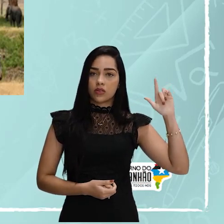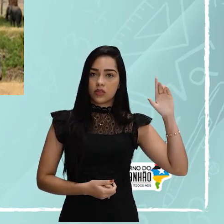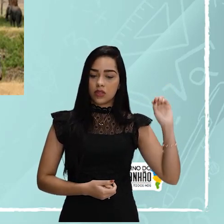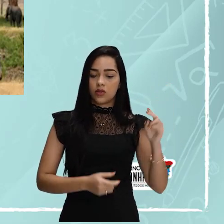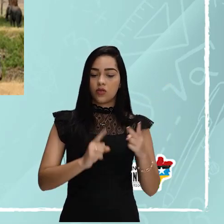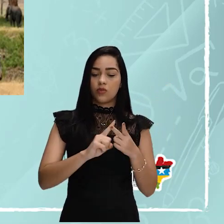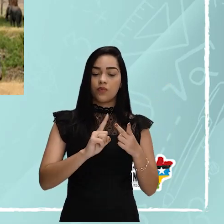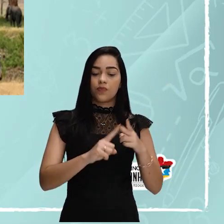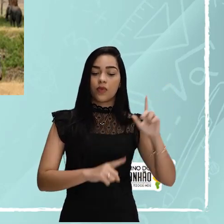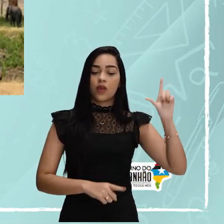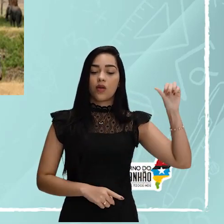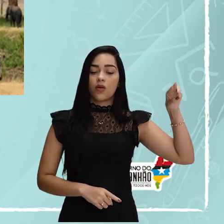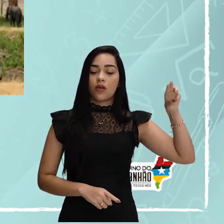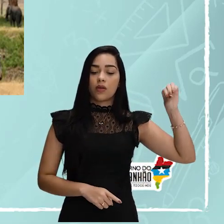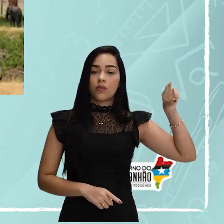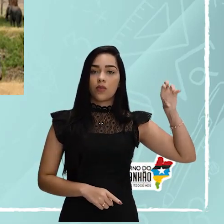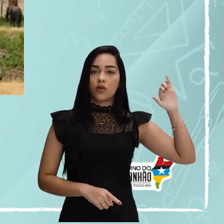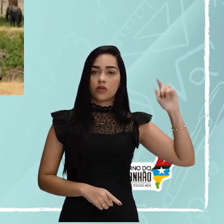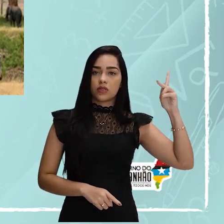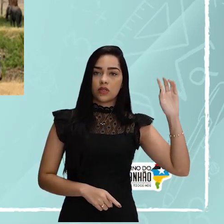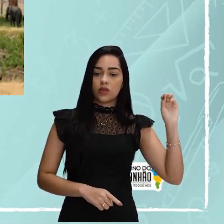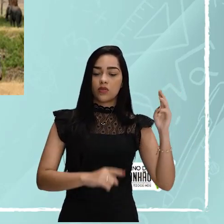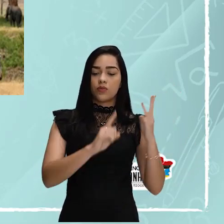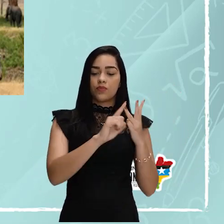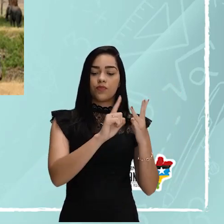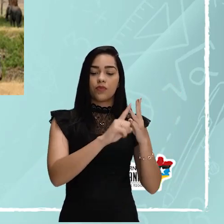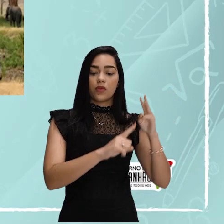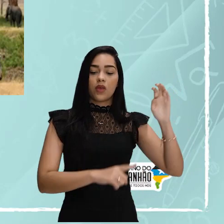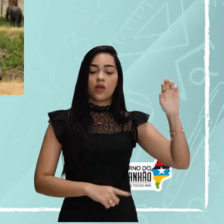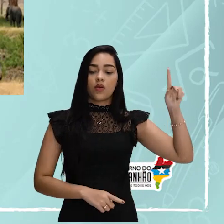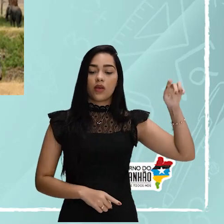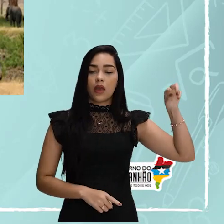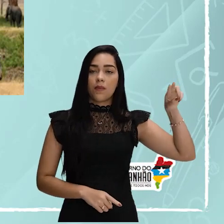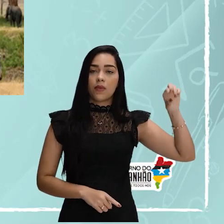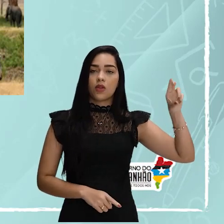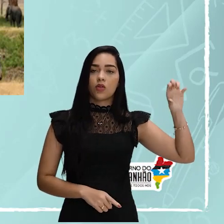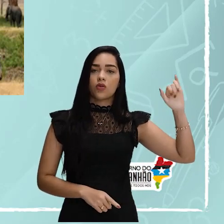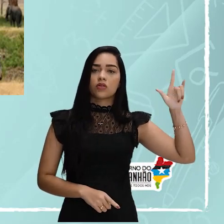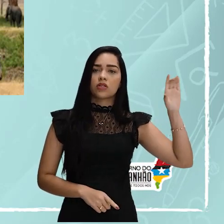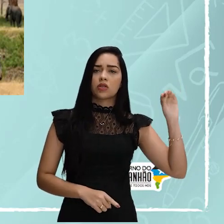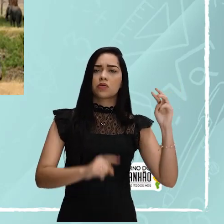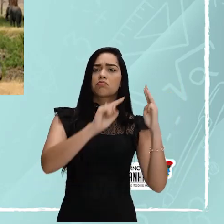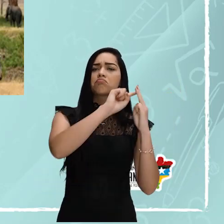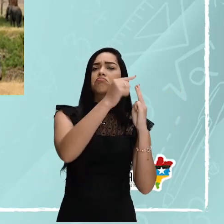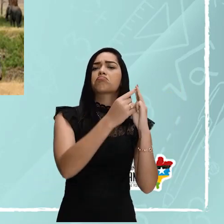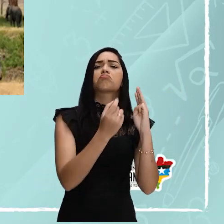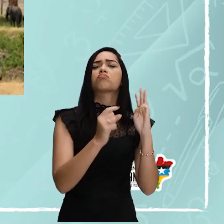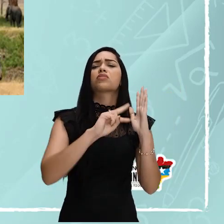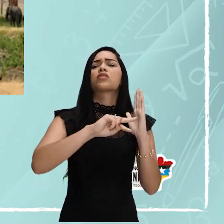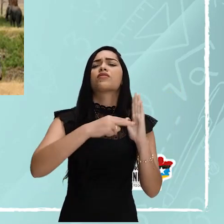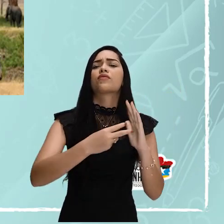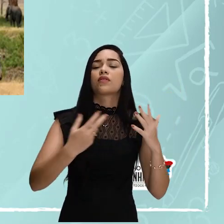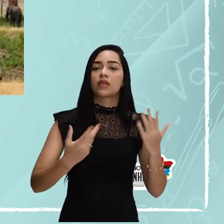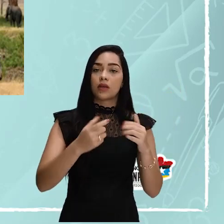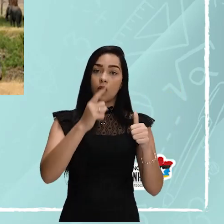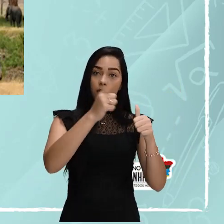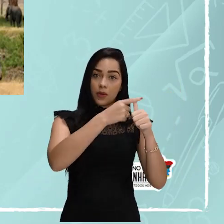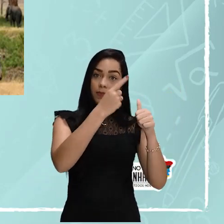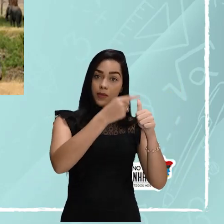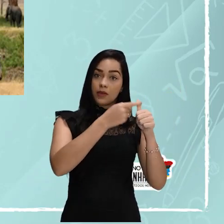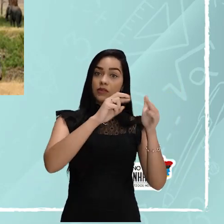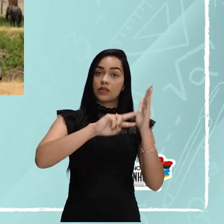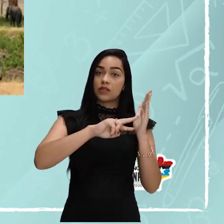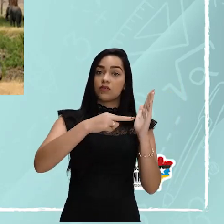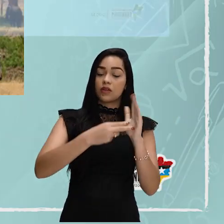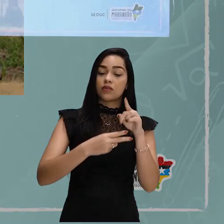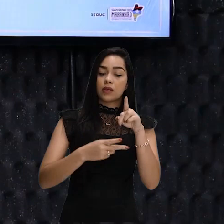liminociclo e o epinociclo. O que significa esses nomes estranhos, né? O talassociclo